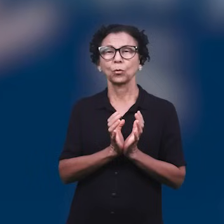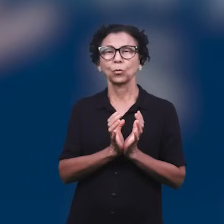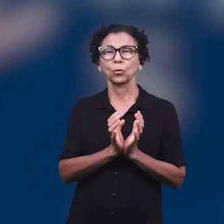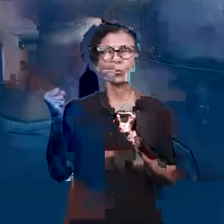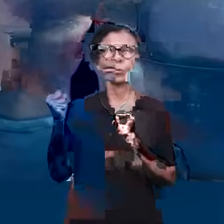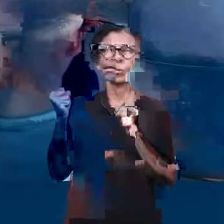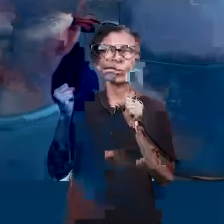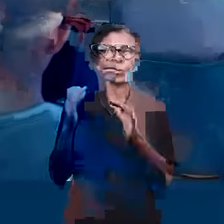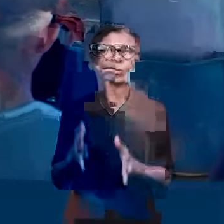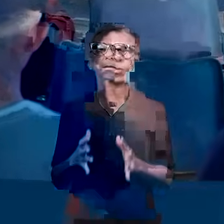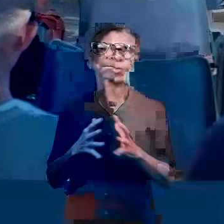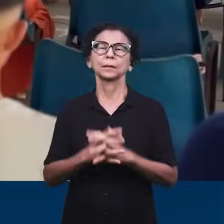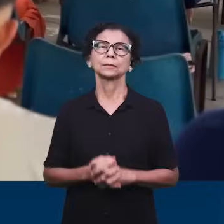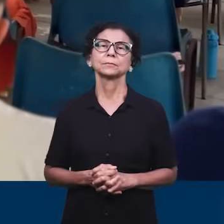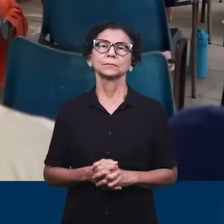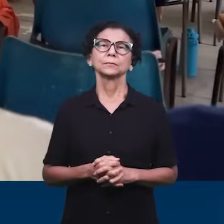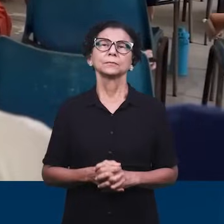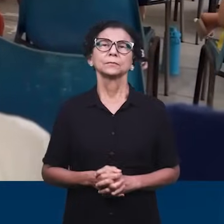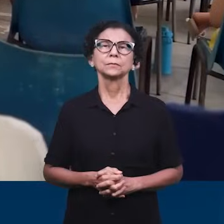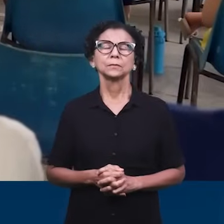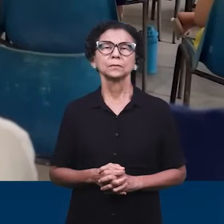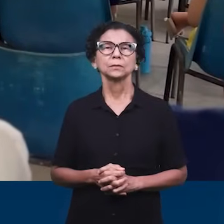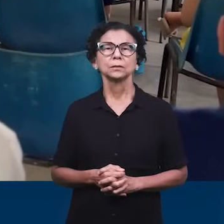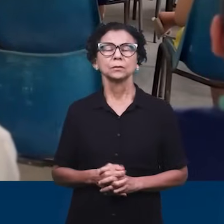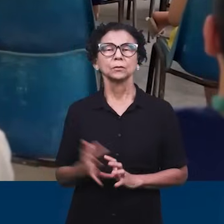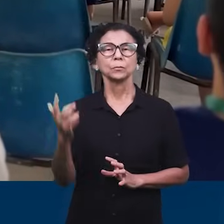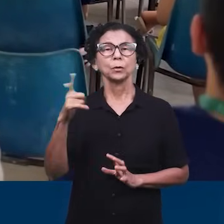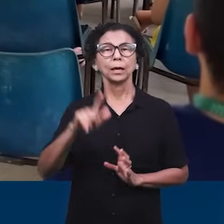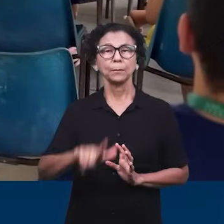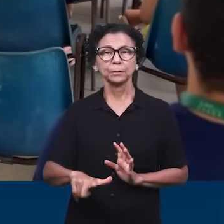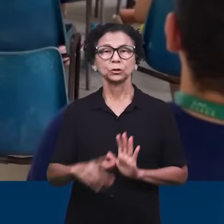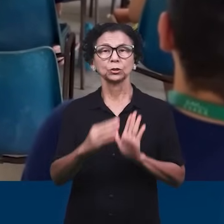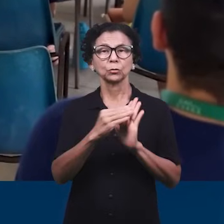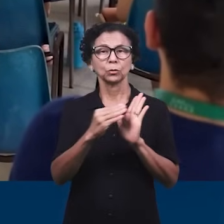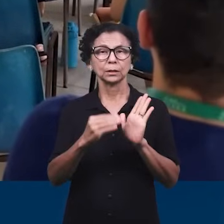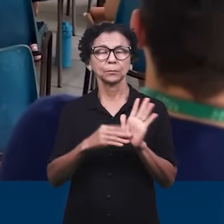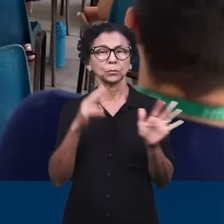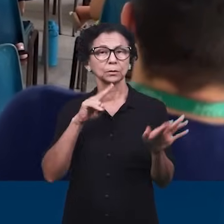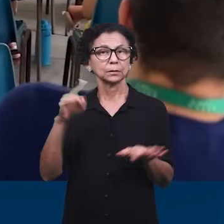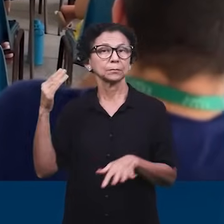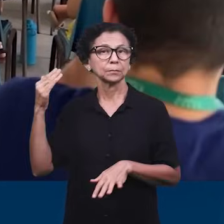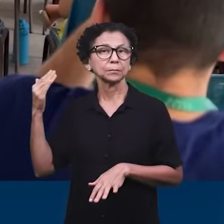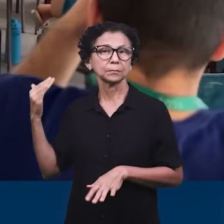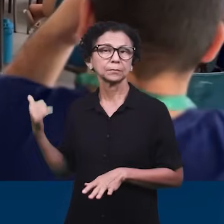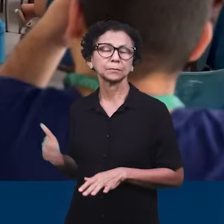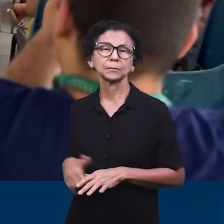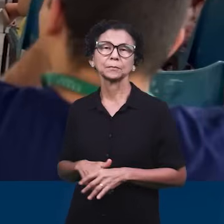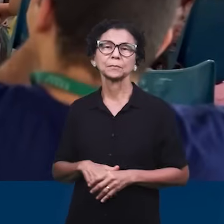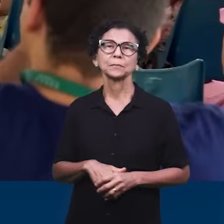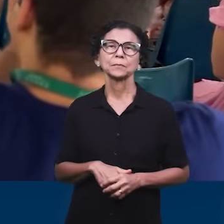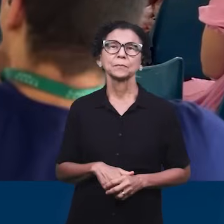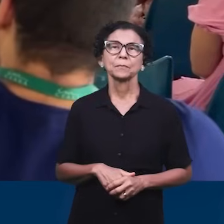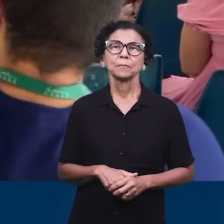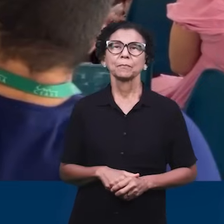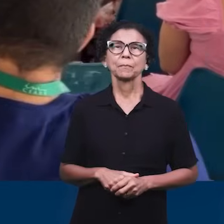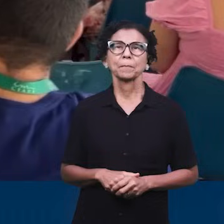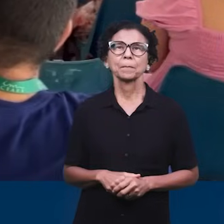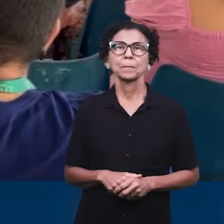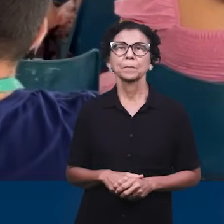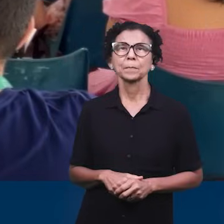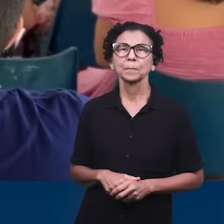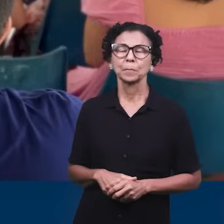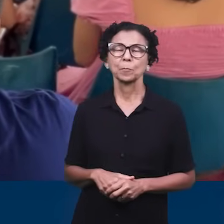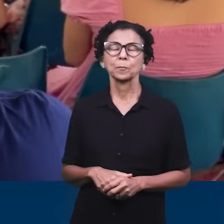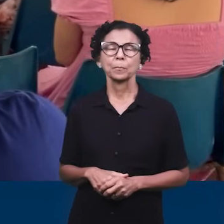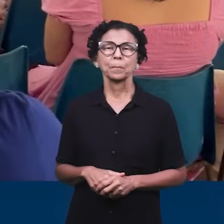Vamos repetir hoje um conteúdo já exibido parcialmente na semana passada. Falamos agora do seminário de comunicação